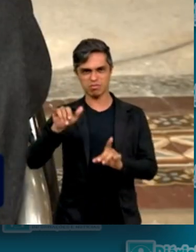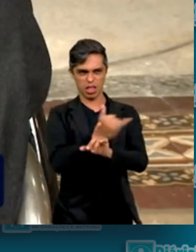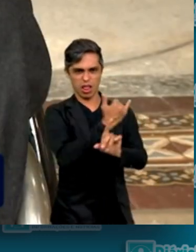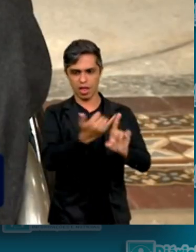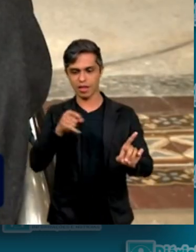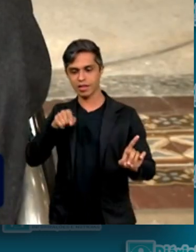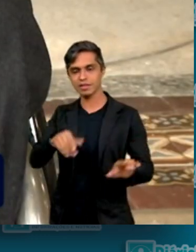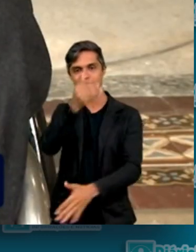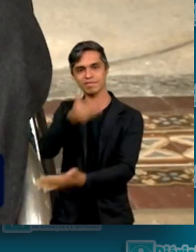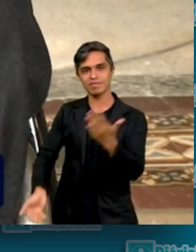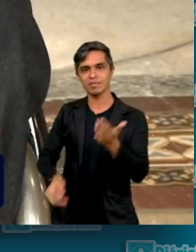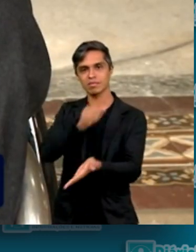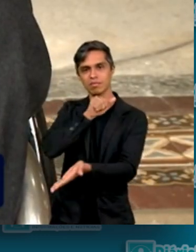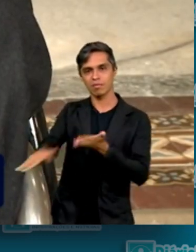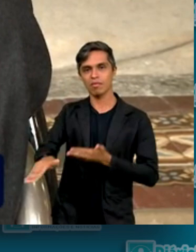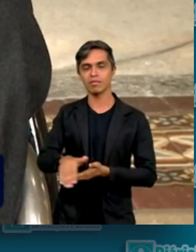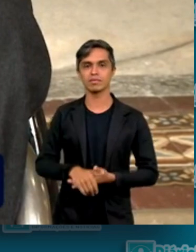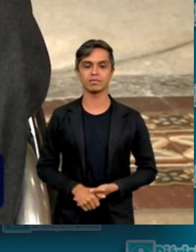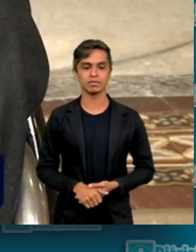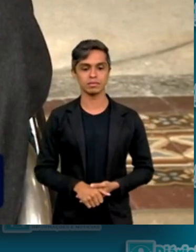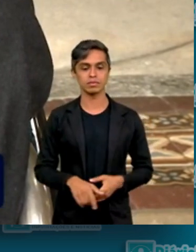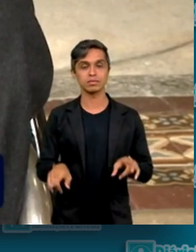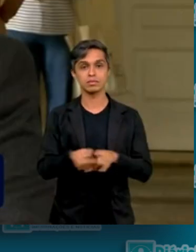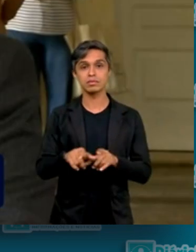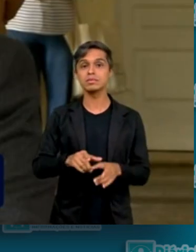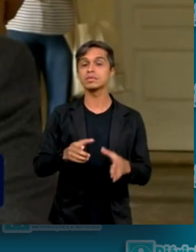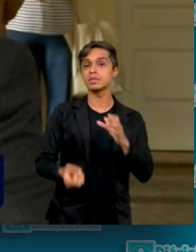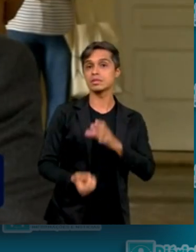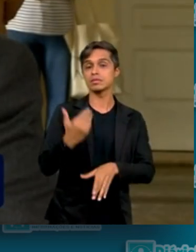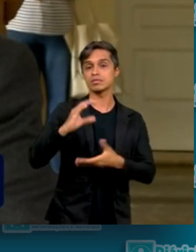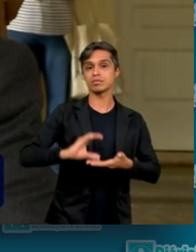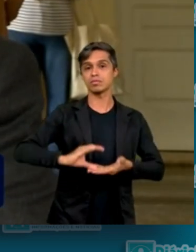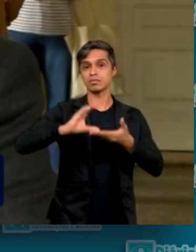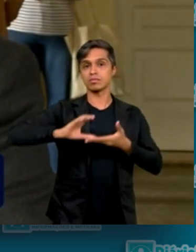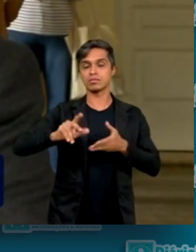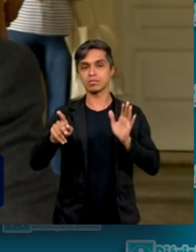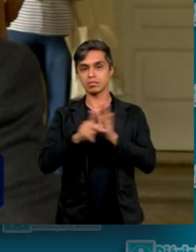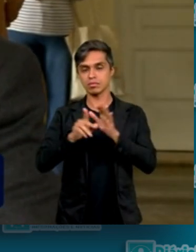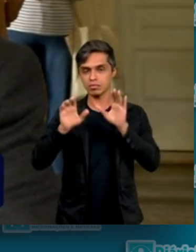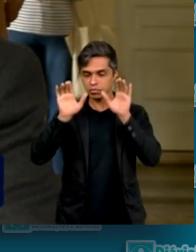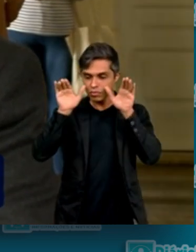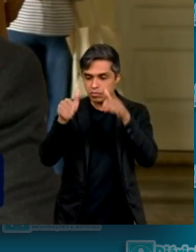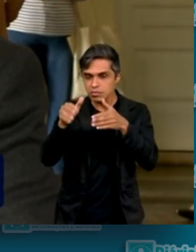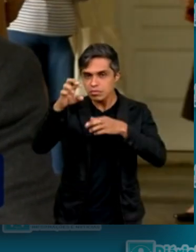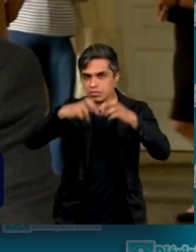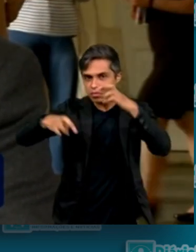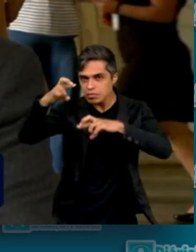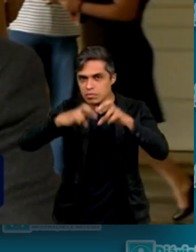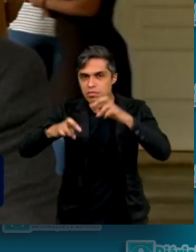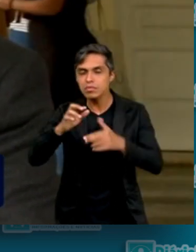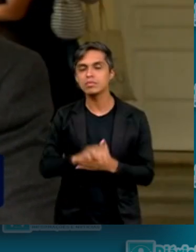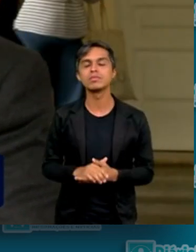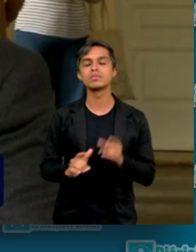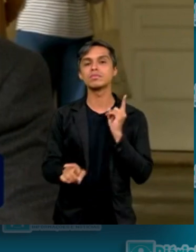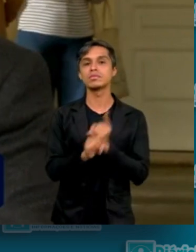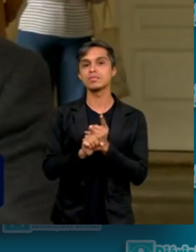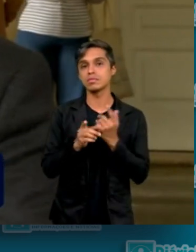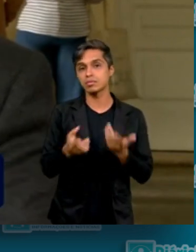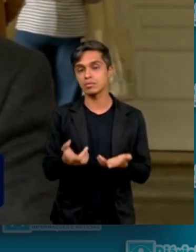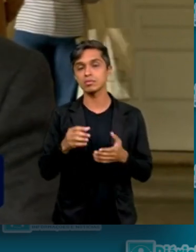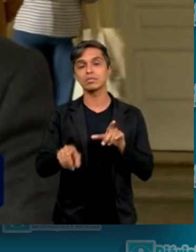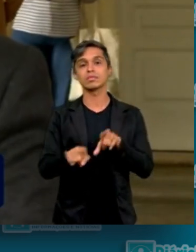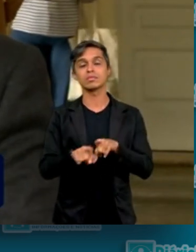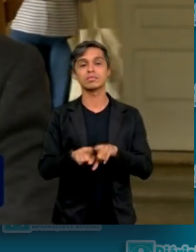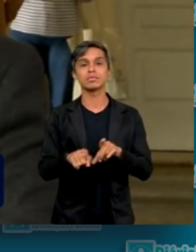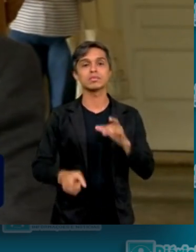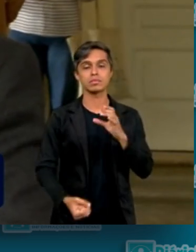lei cria também um comitê de monitoramento. A lei também ela dá a possibilidade do Estado criar um